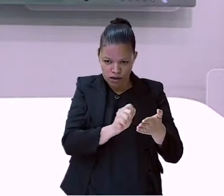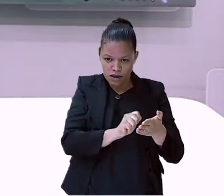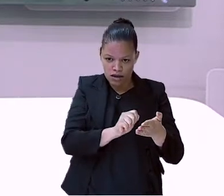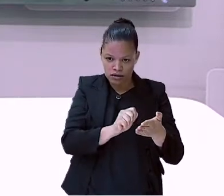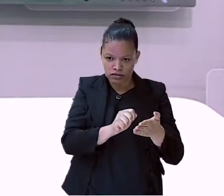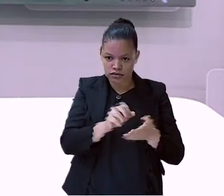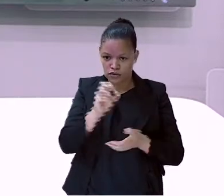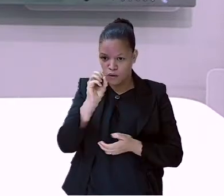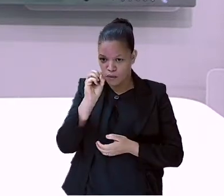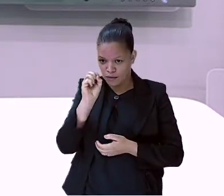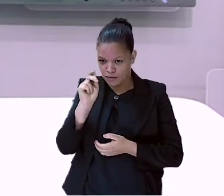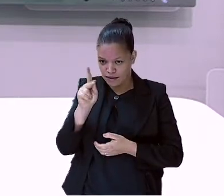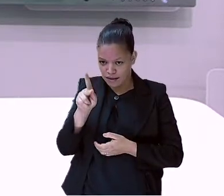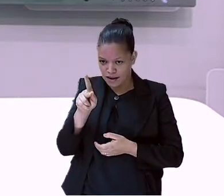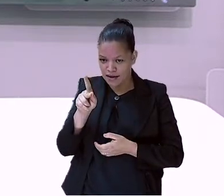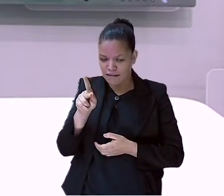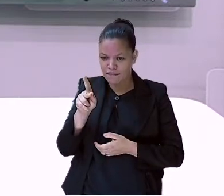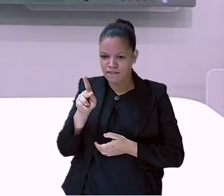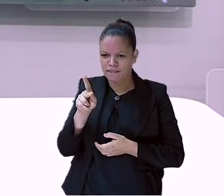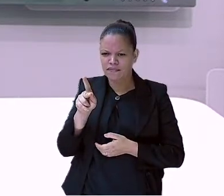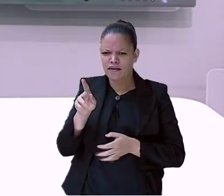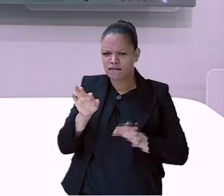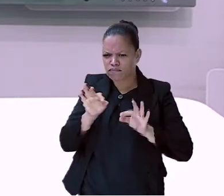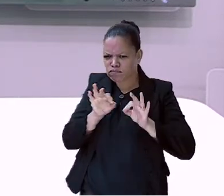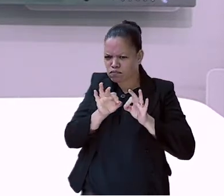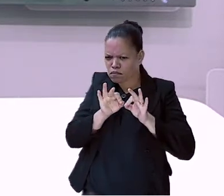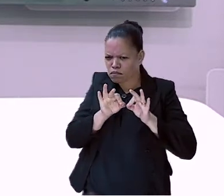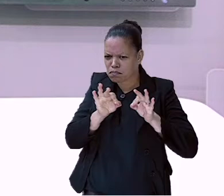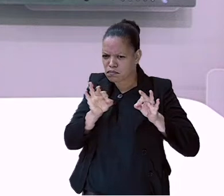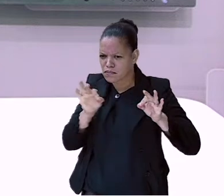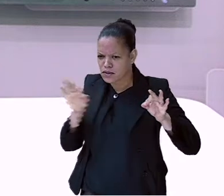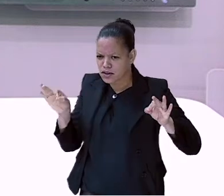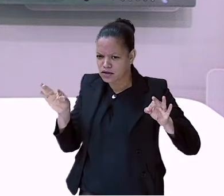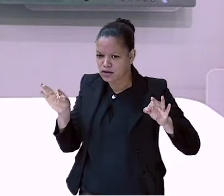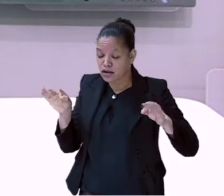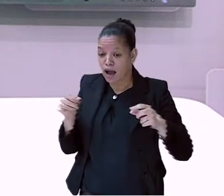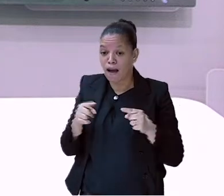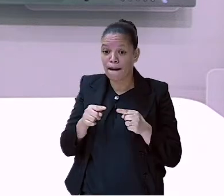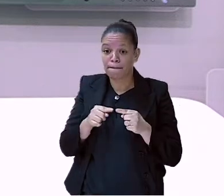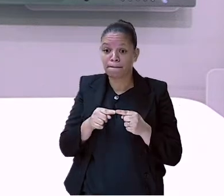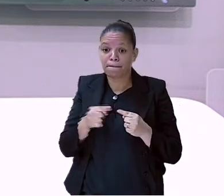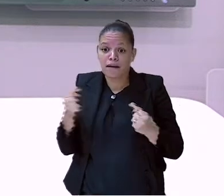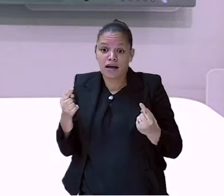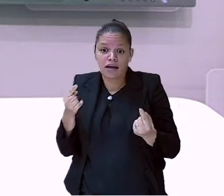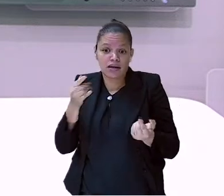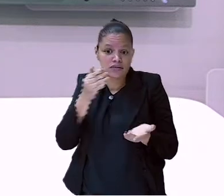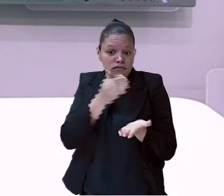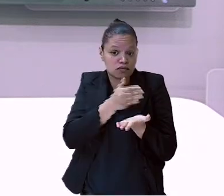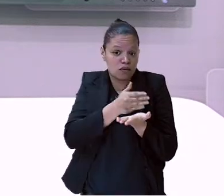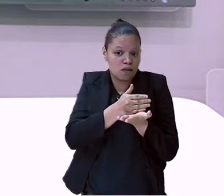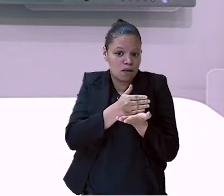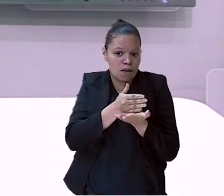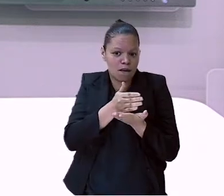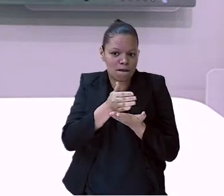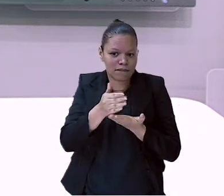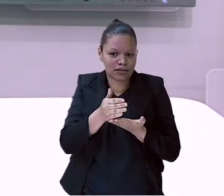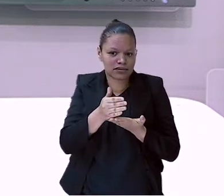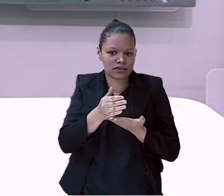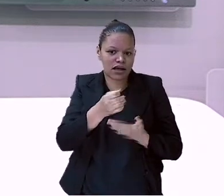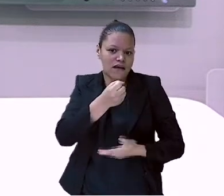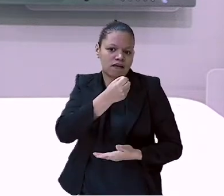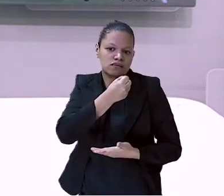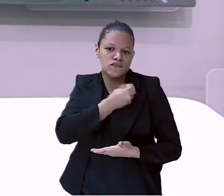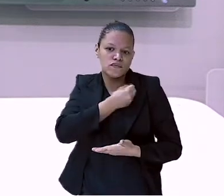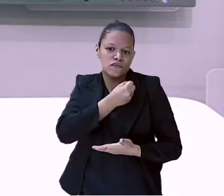vai. Então, aqui, ó, a minha borracha, ela passou do 4, mas ela passou do